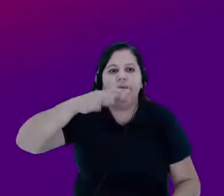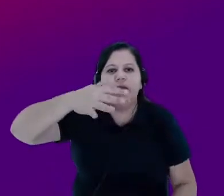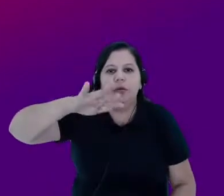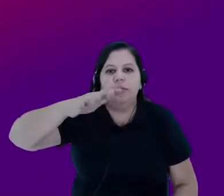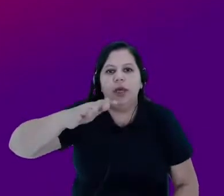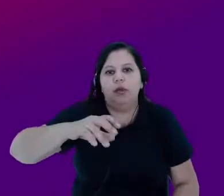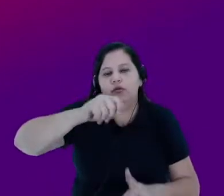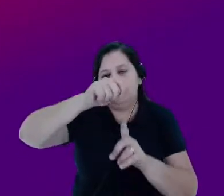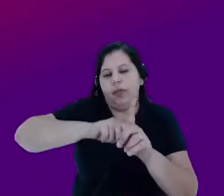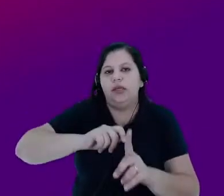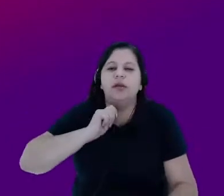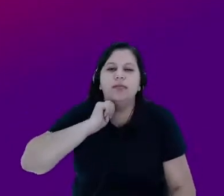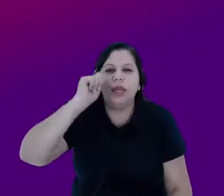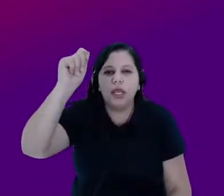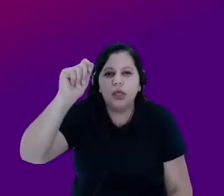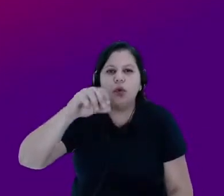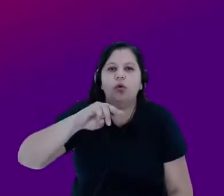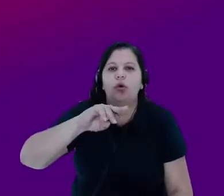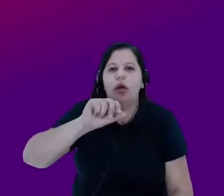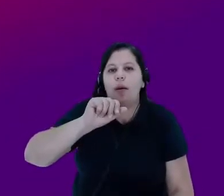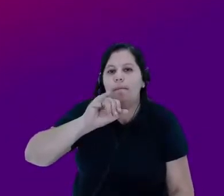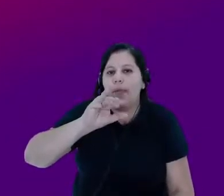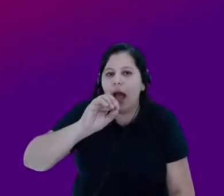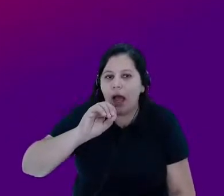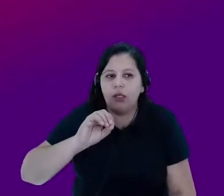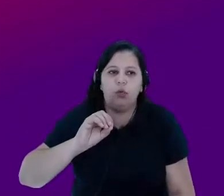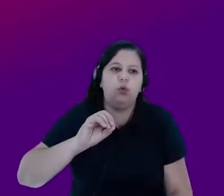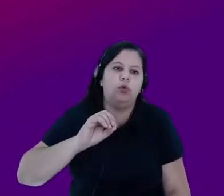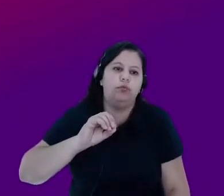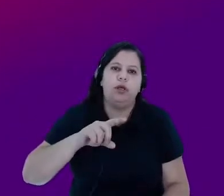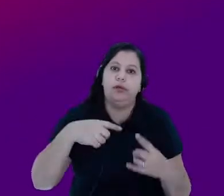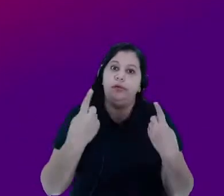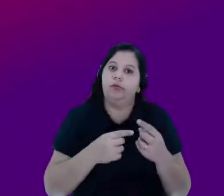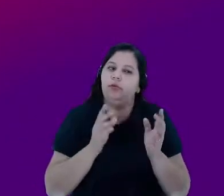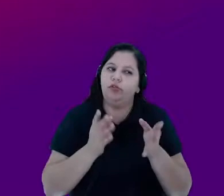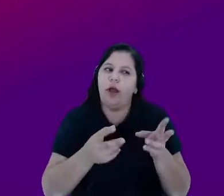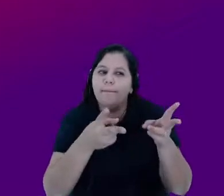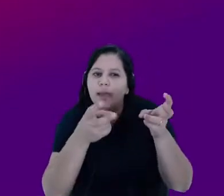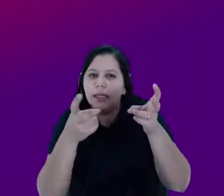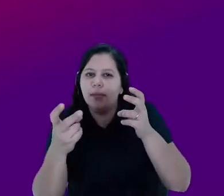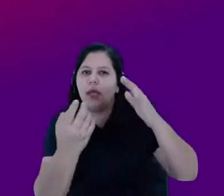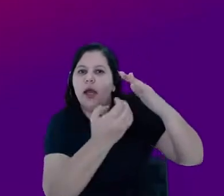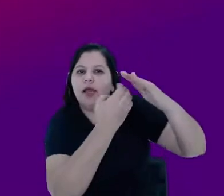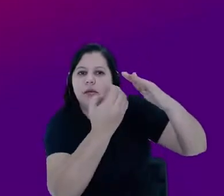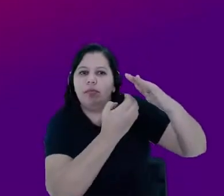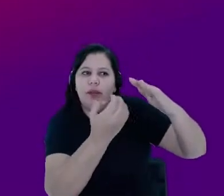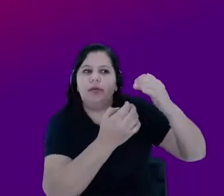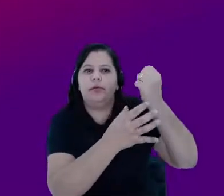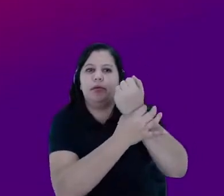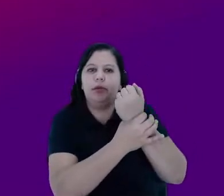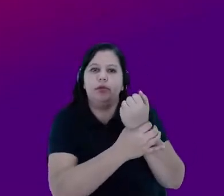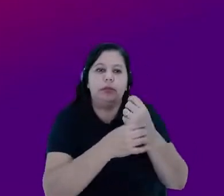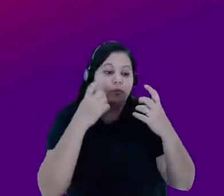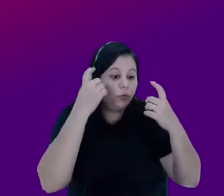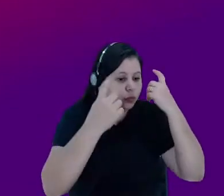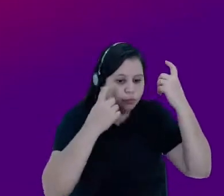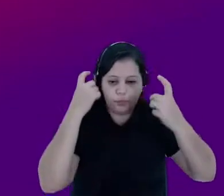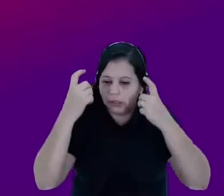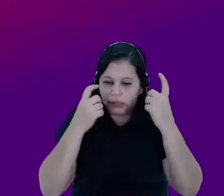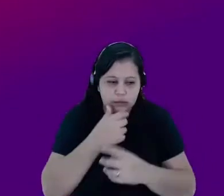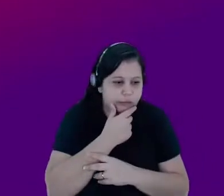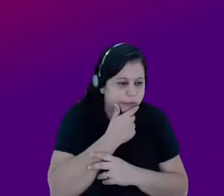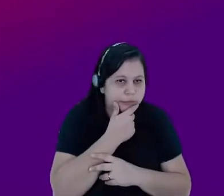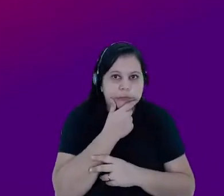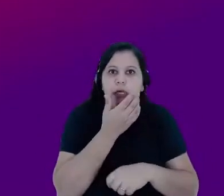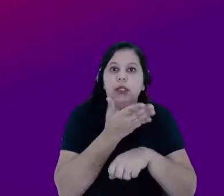gente fez essa pesquisa, a gente já via as seguradoras muito preocupadas com a parte de treinamento online para corretores, a